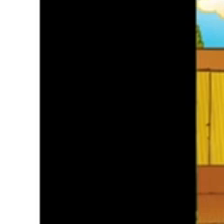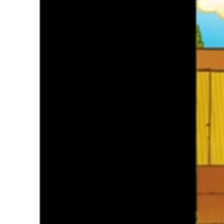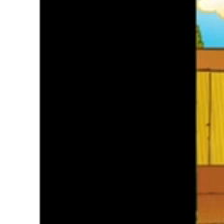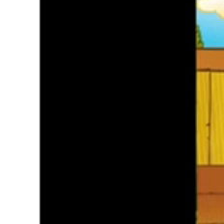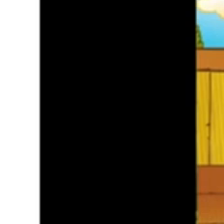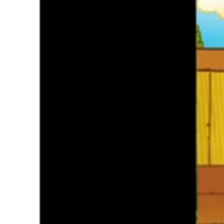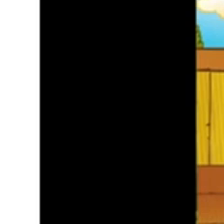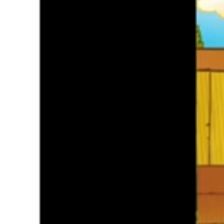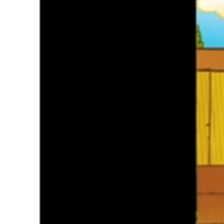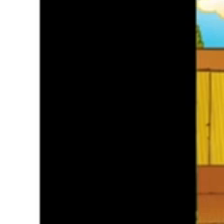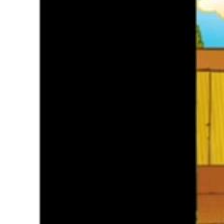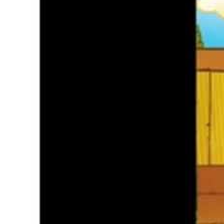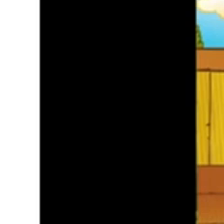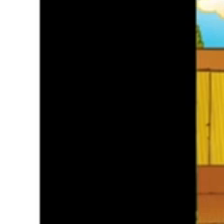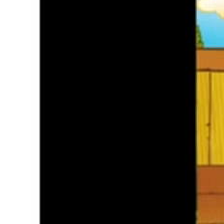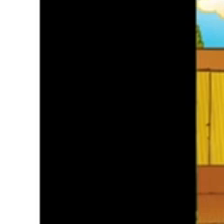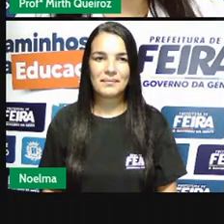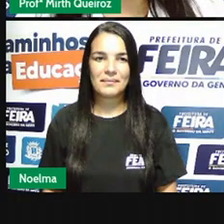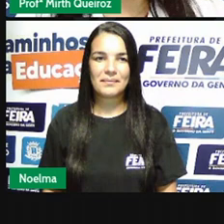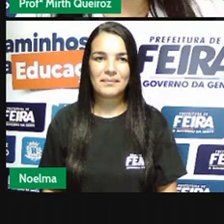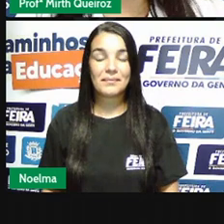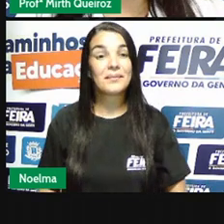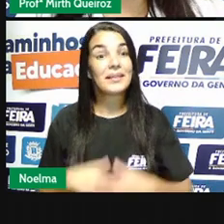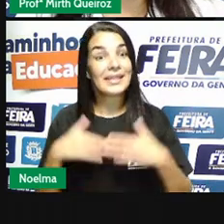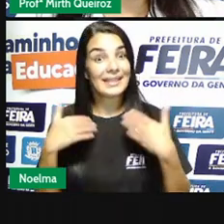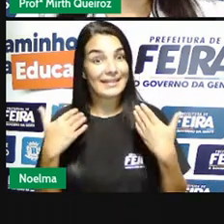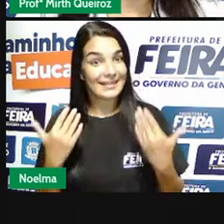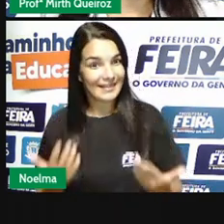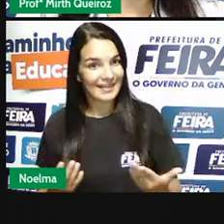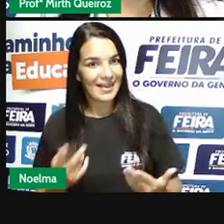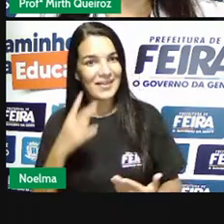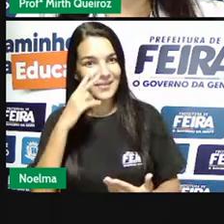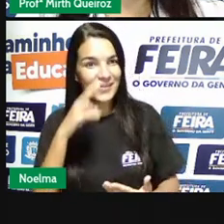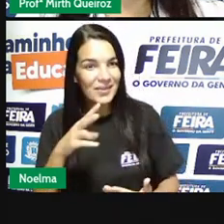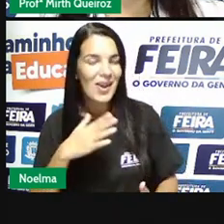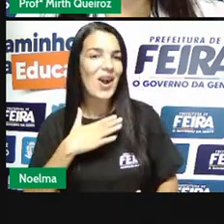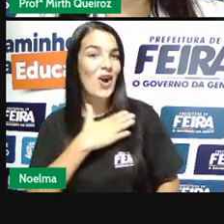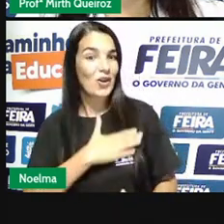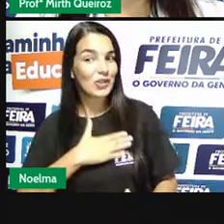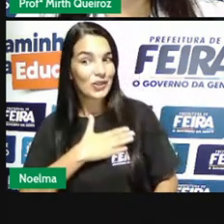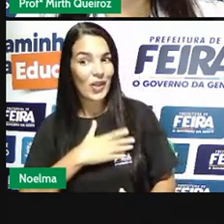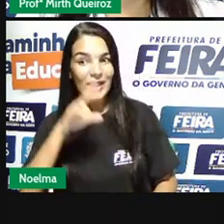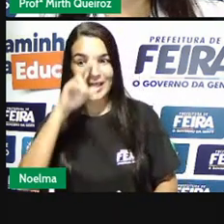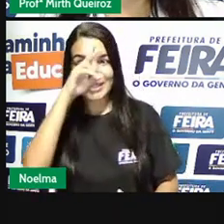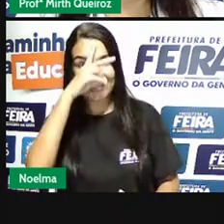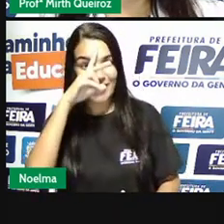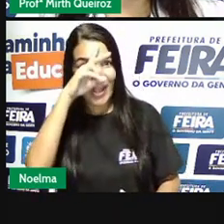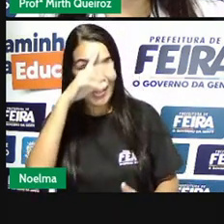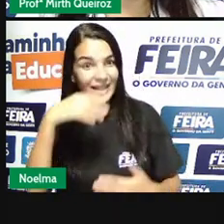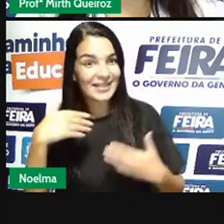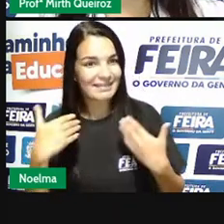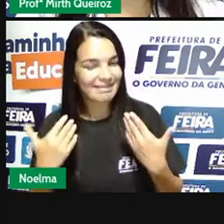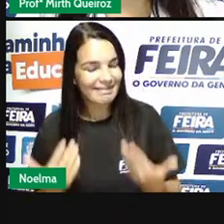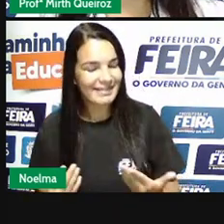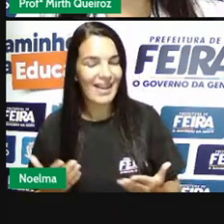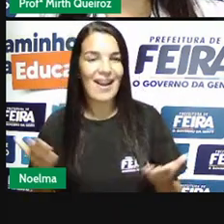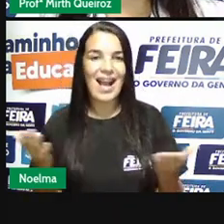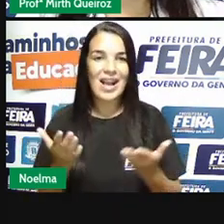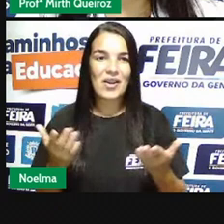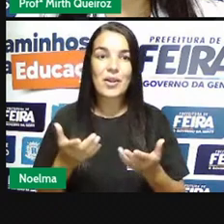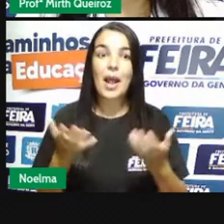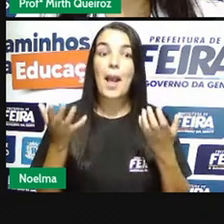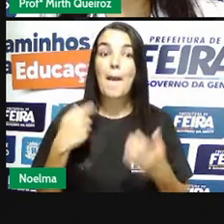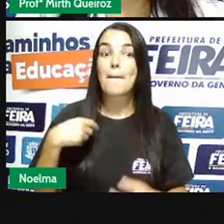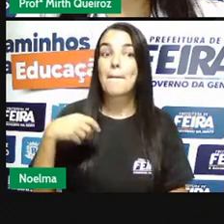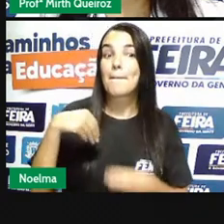vocês tenham gostado você já conheciam essa história e aí gostaram na história gente pois agora